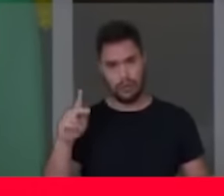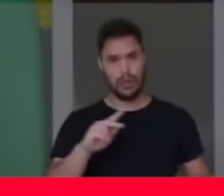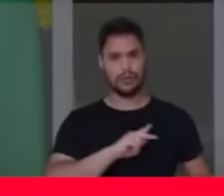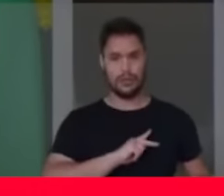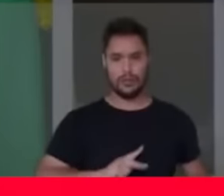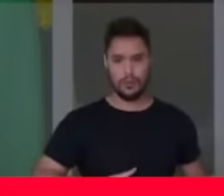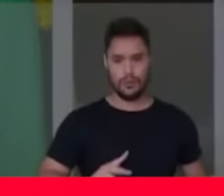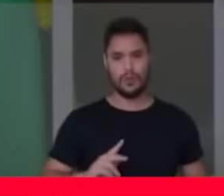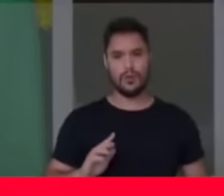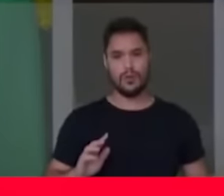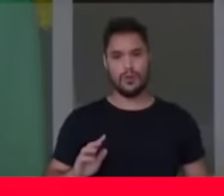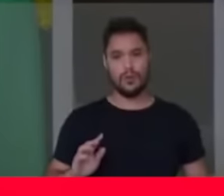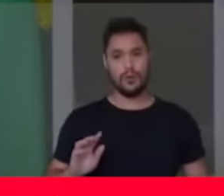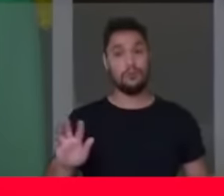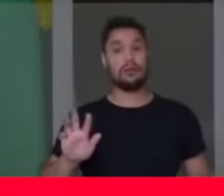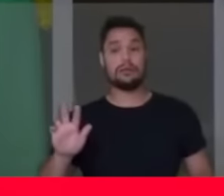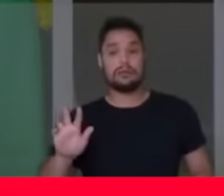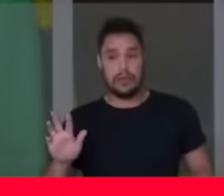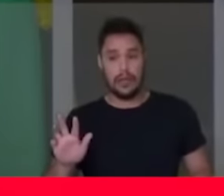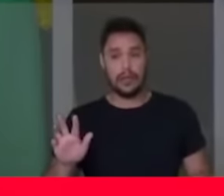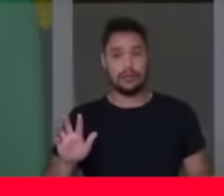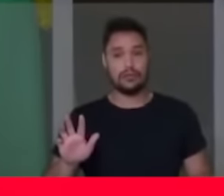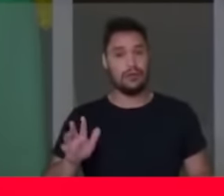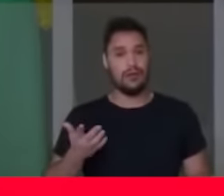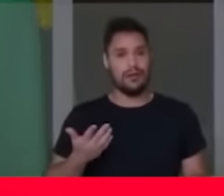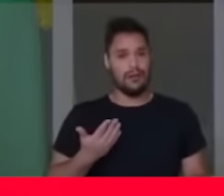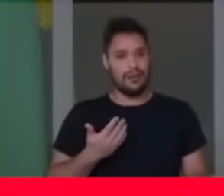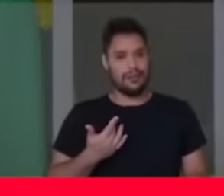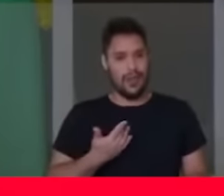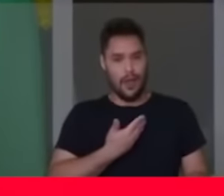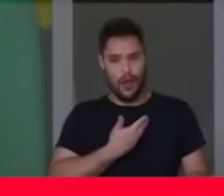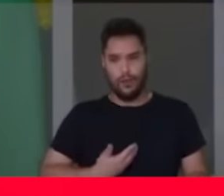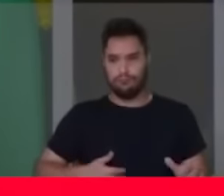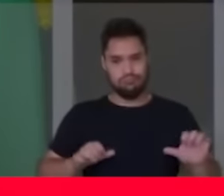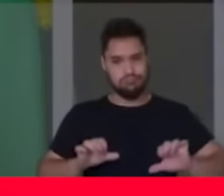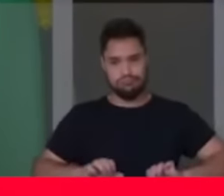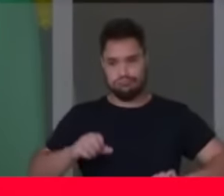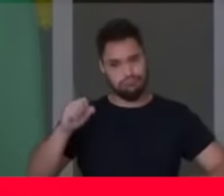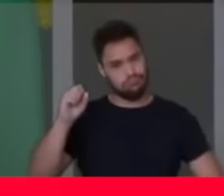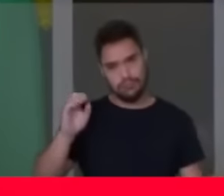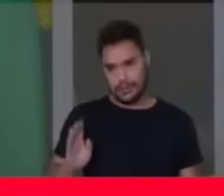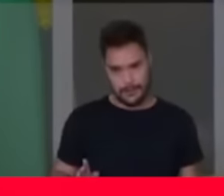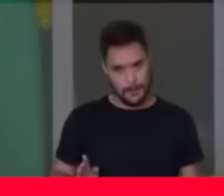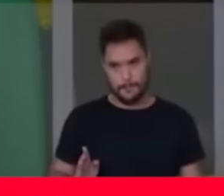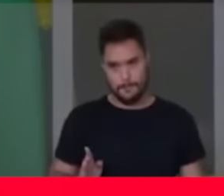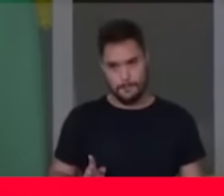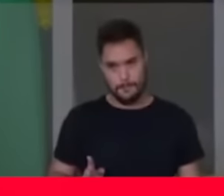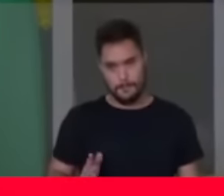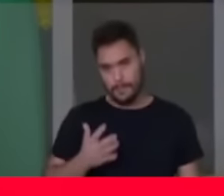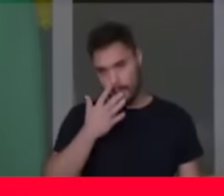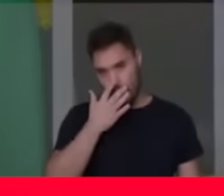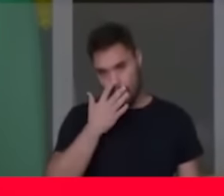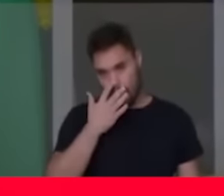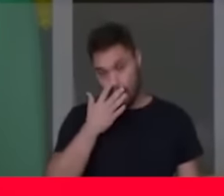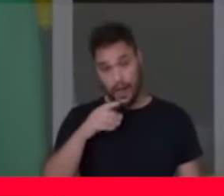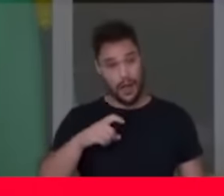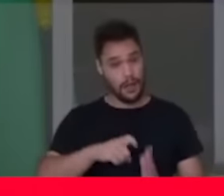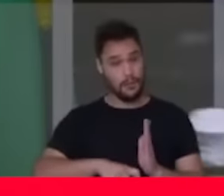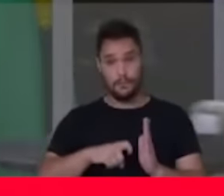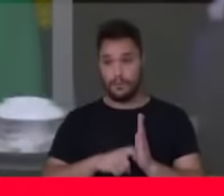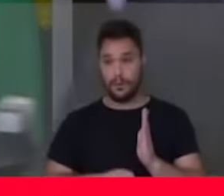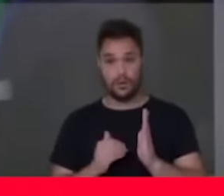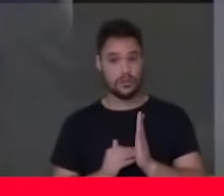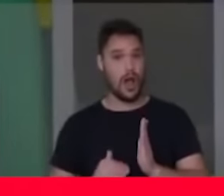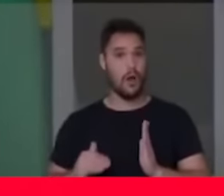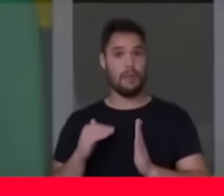desse que vem desgovernando o nosso país, que nós vemos, por exemplo, aumento de impostos atrás de